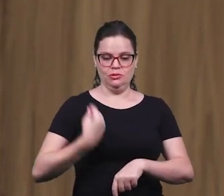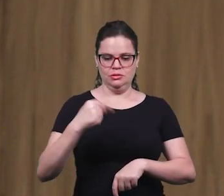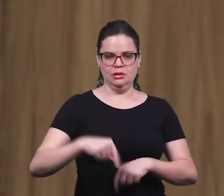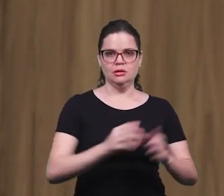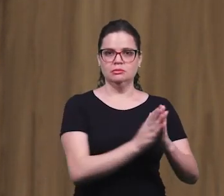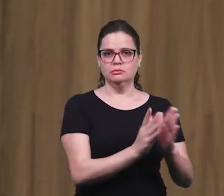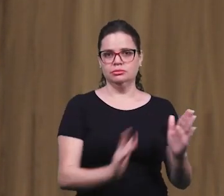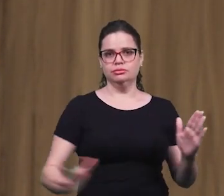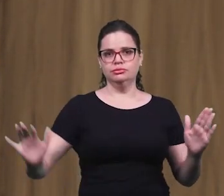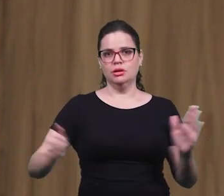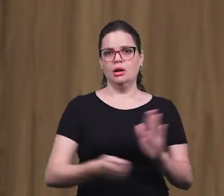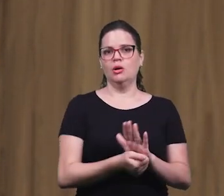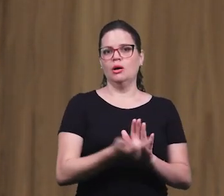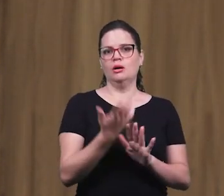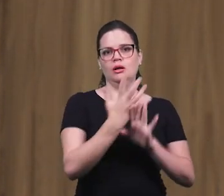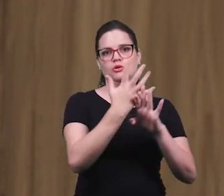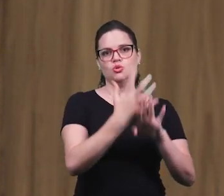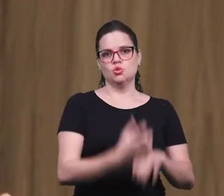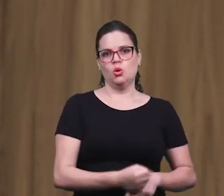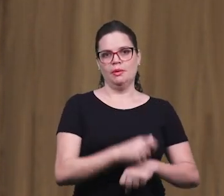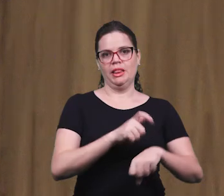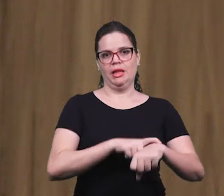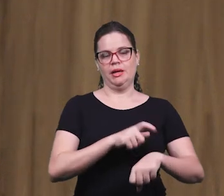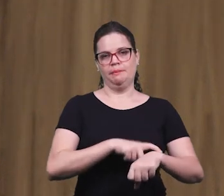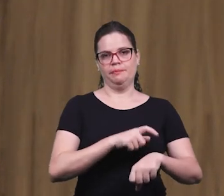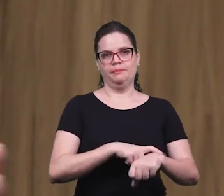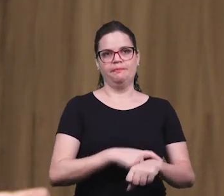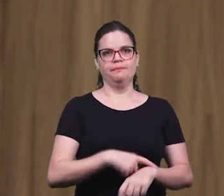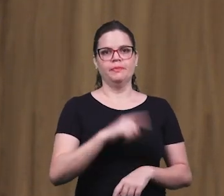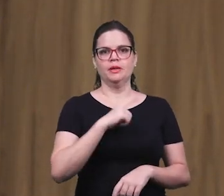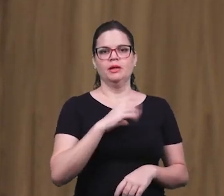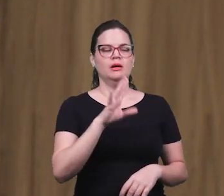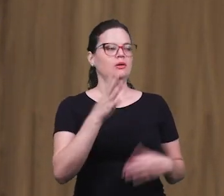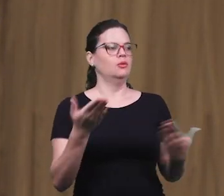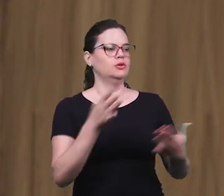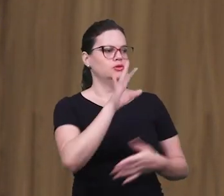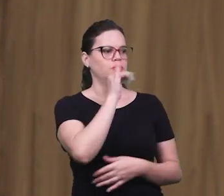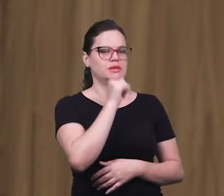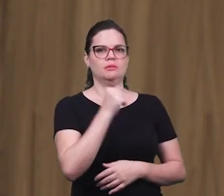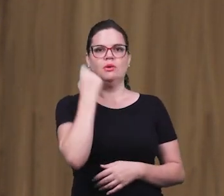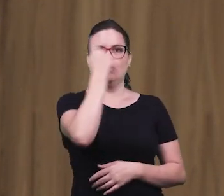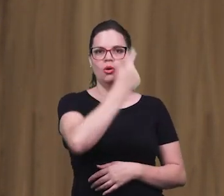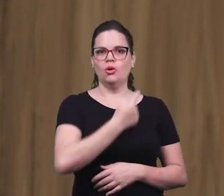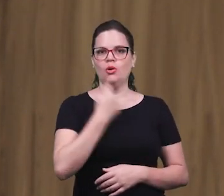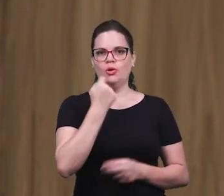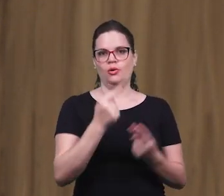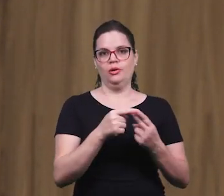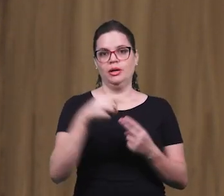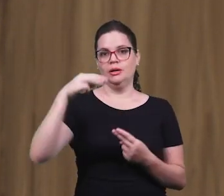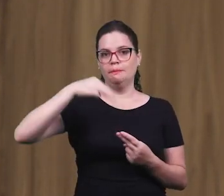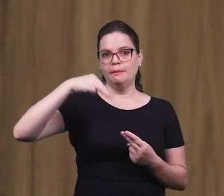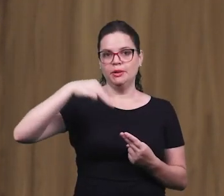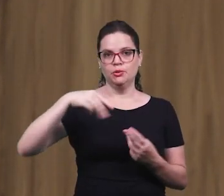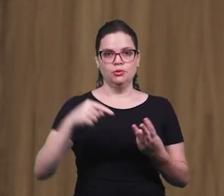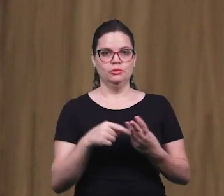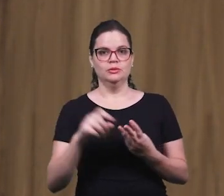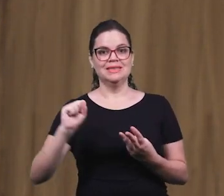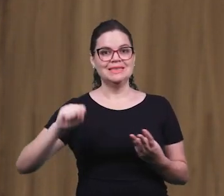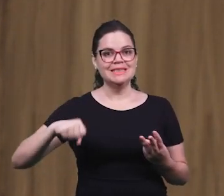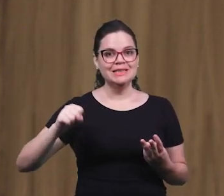várias formas, né? O tempo, ele é contado, nós hoje contamos com horas, minutos,